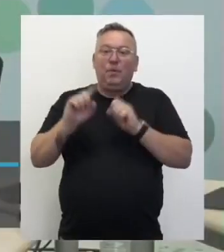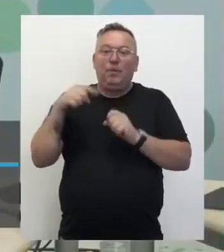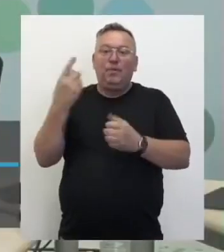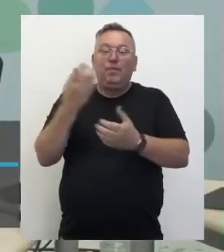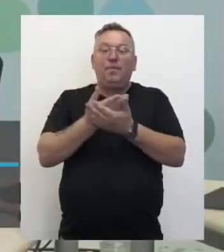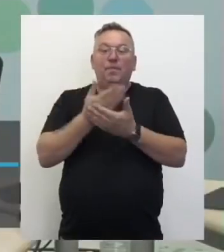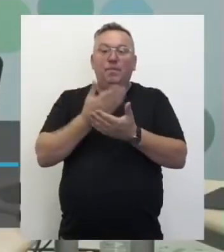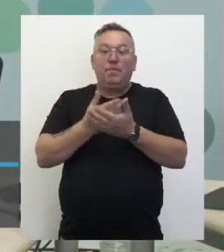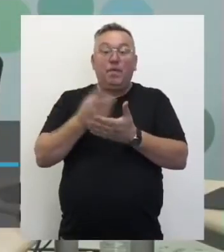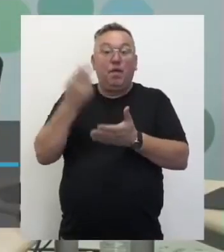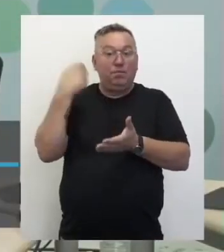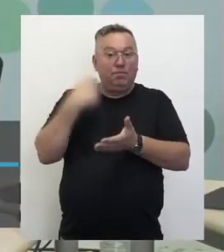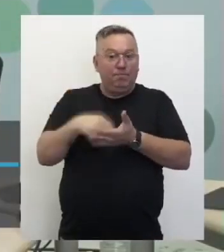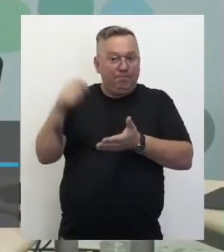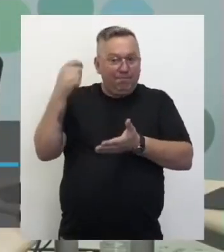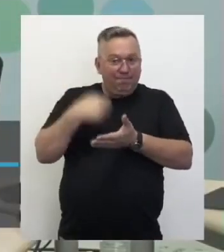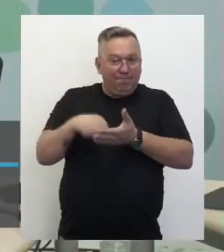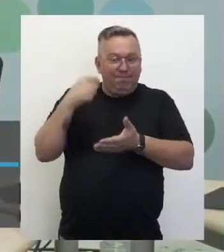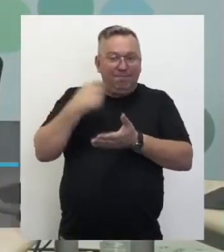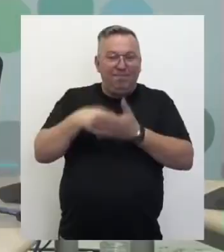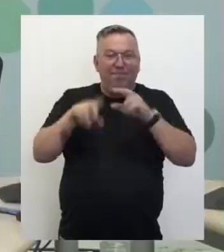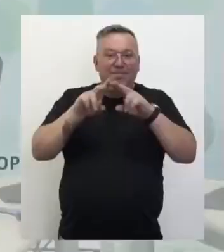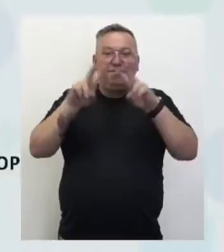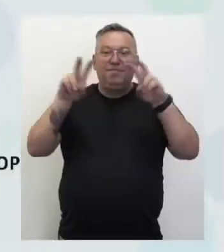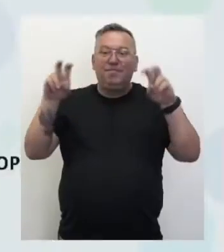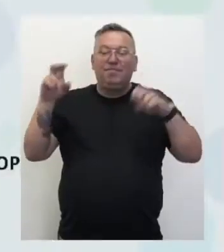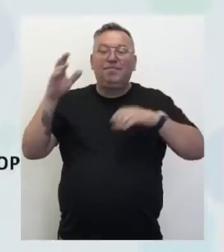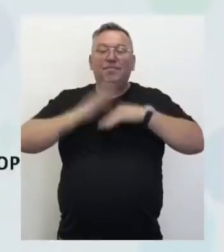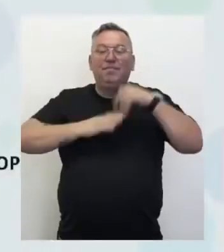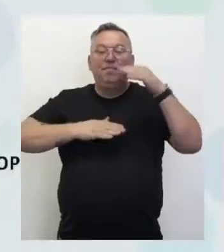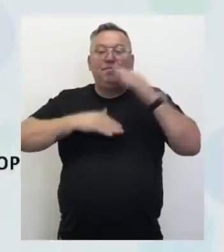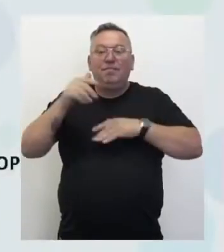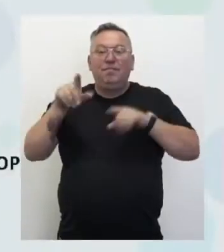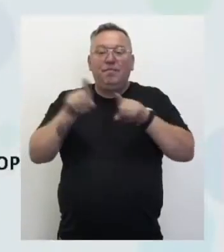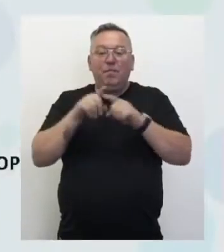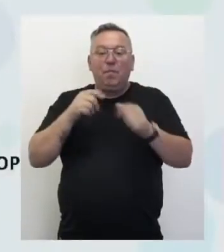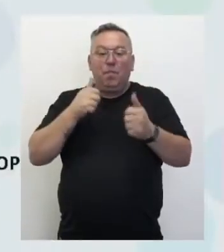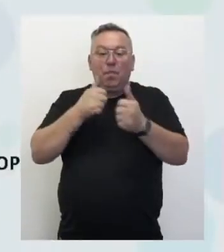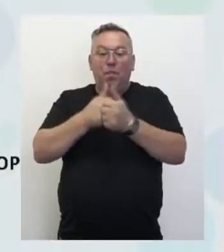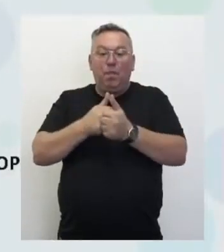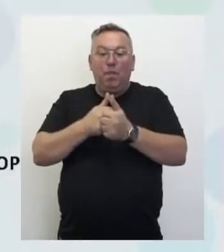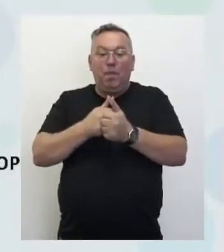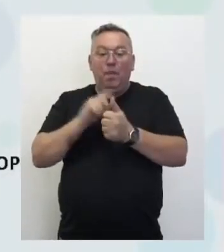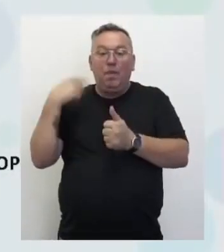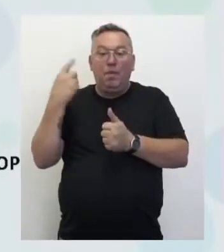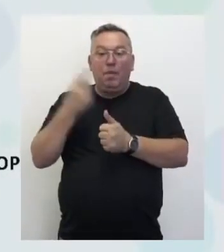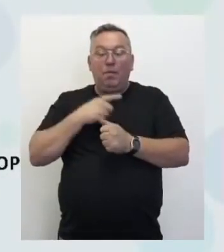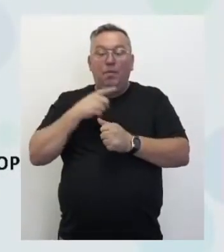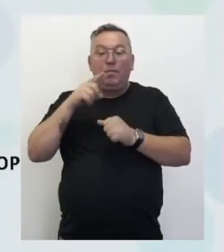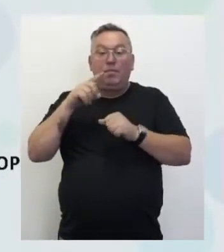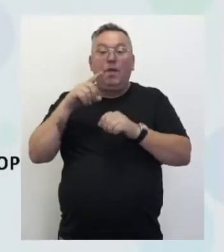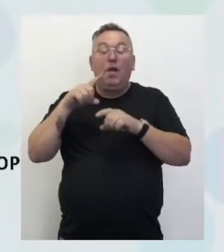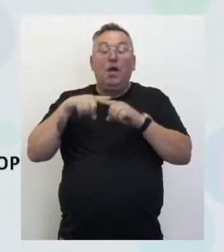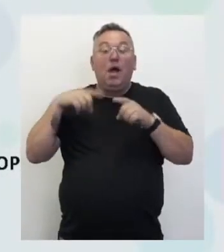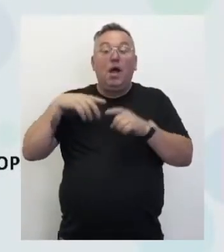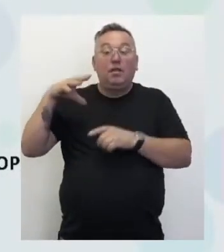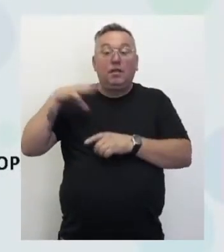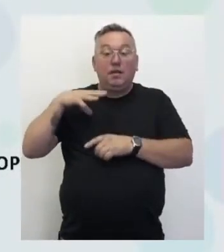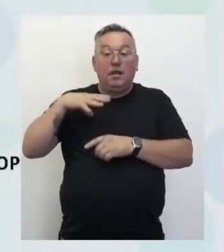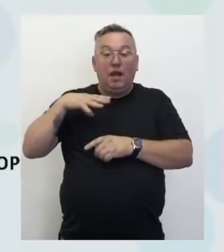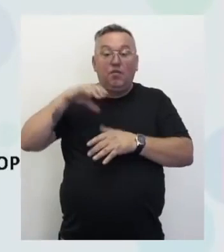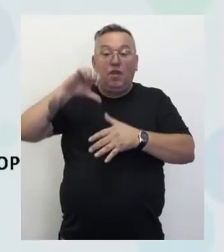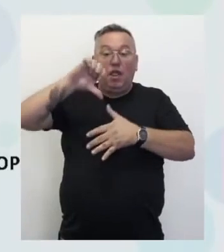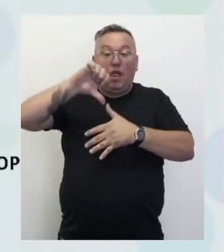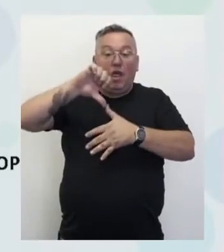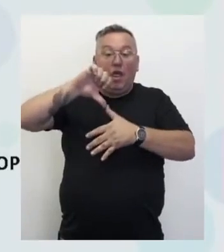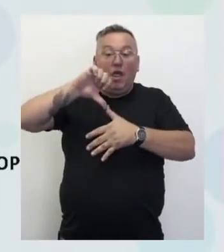aula, então anotem, né, o tema, as habilidades, acompanhem aí. O tema da nossa aula é cidades